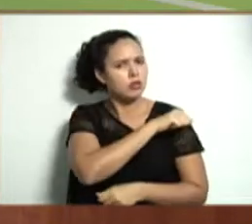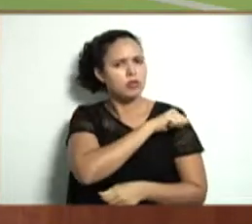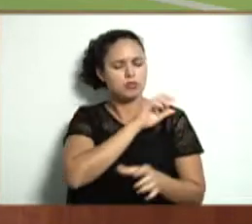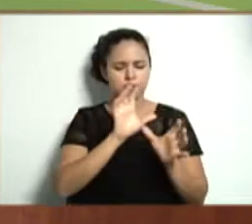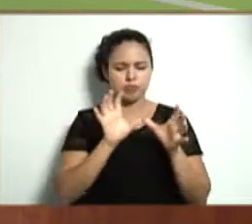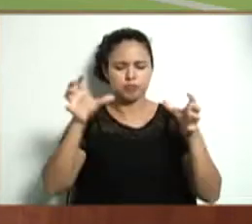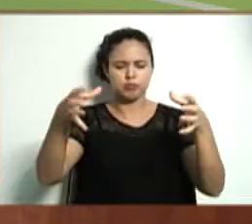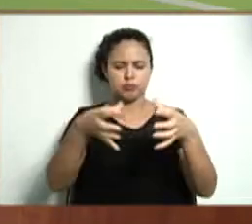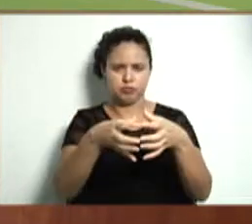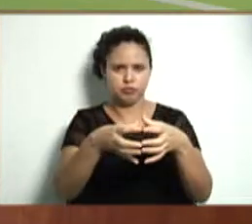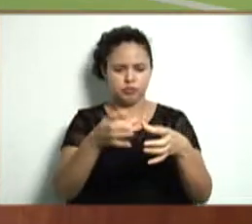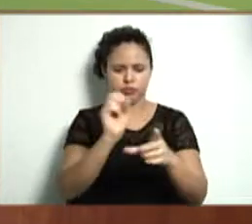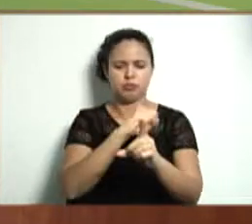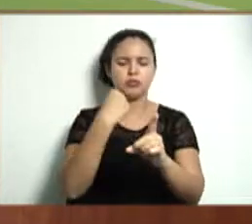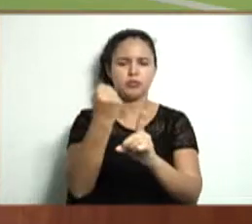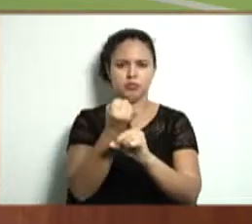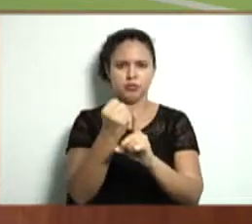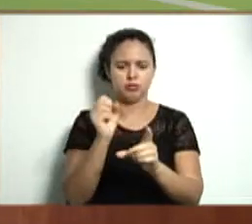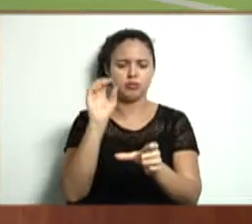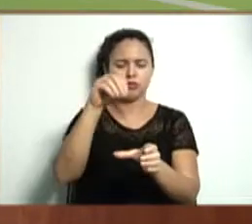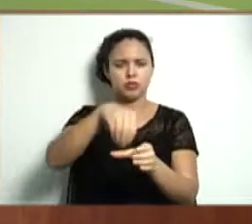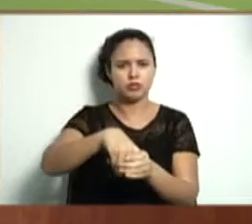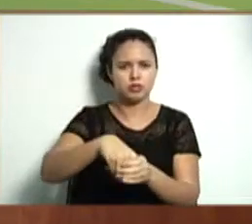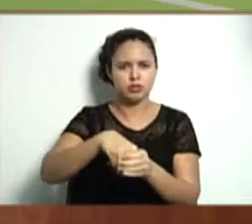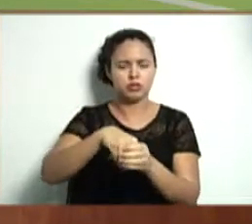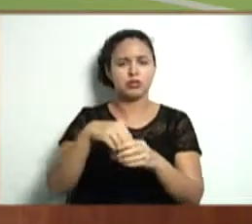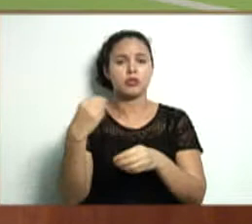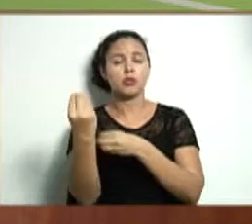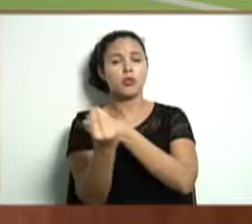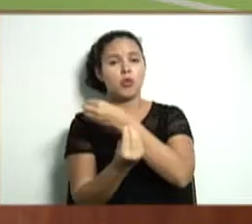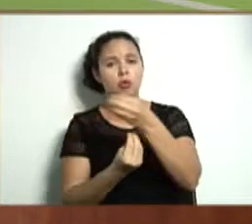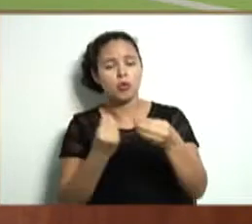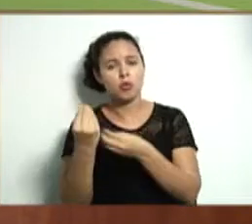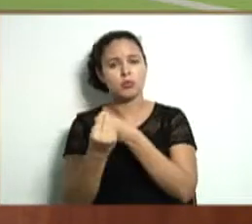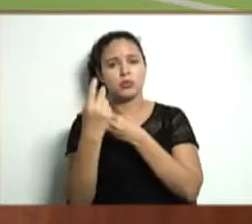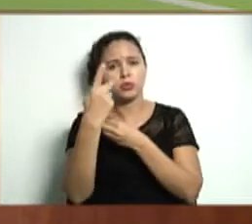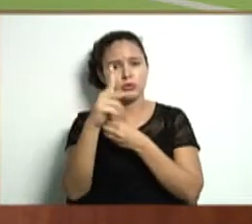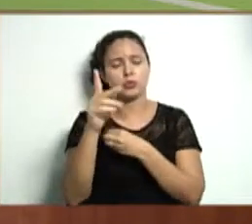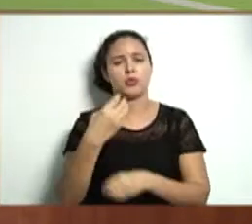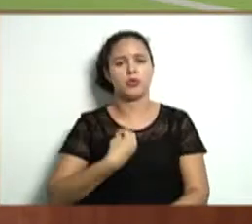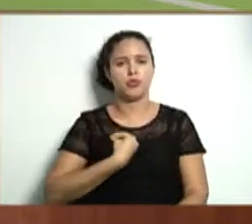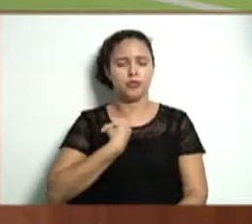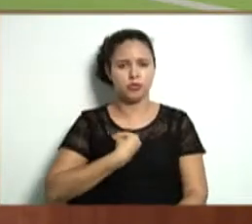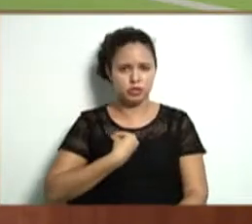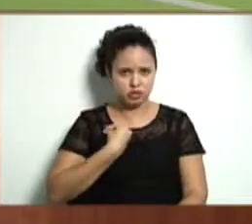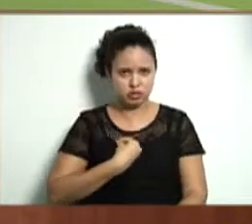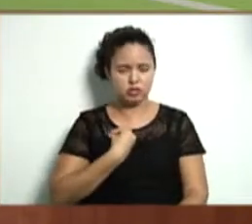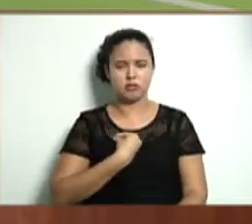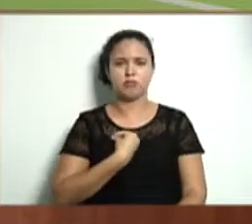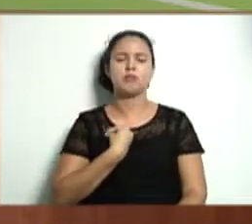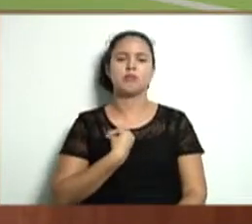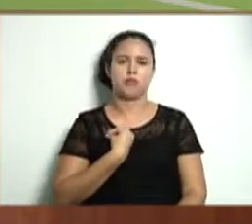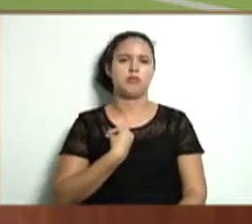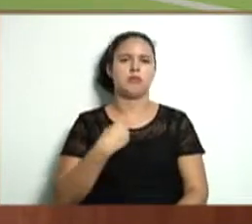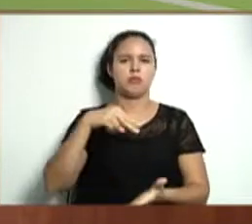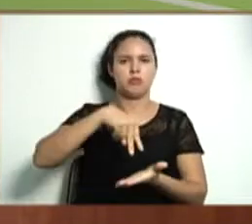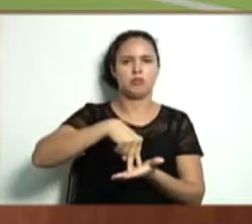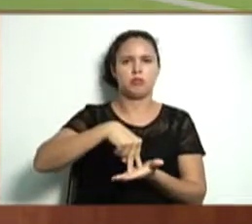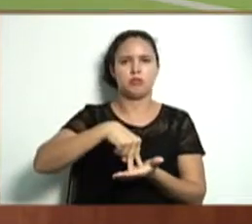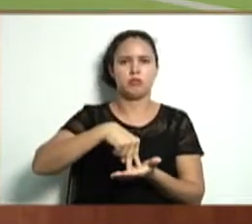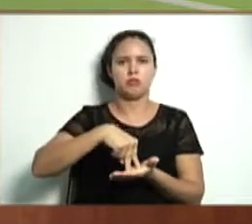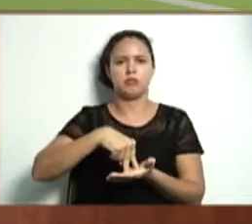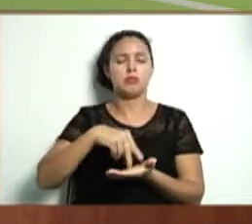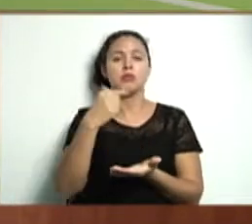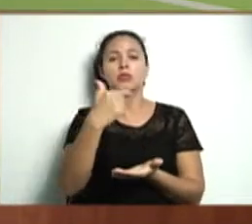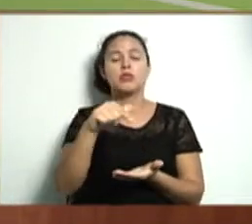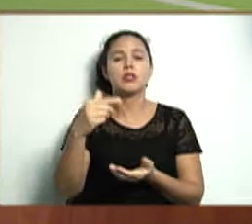sociedade, estamos falando que o modo de produção é o seu modo de ser, é o seu jeito de ser e de existir. Não há como